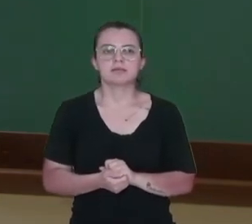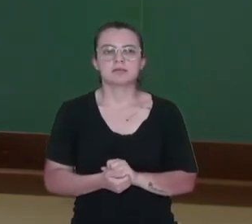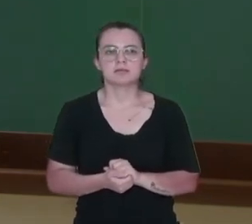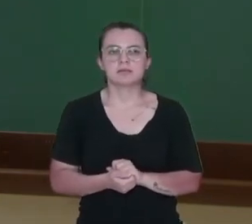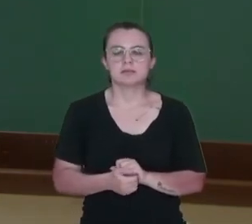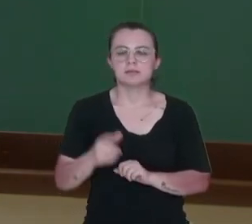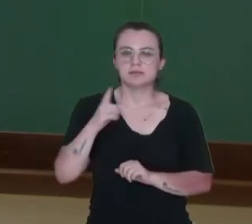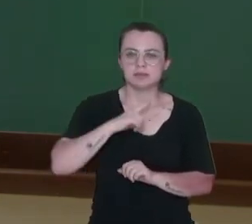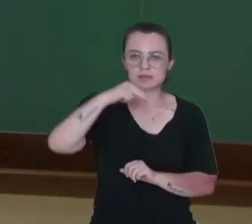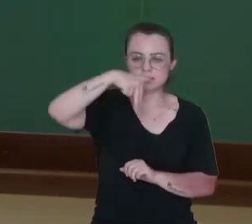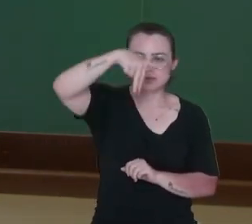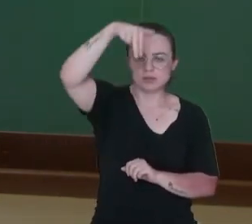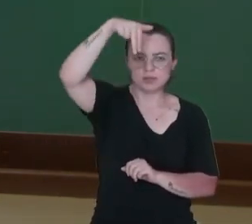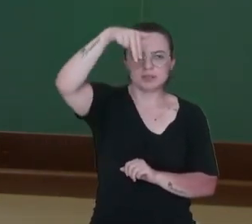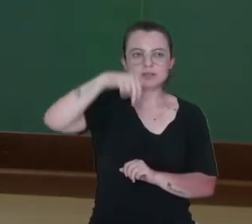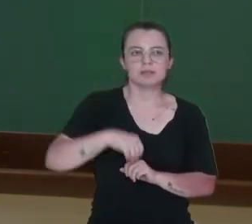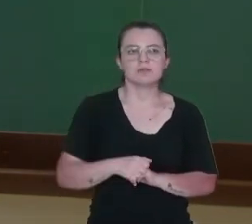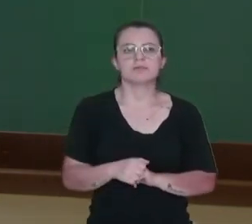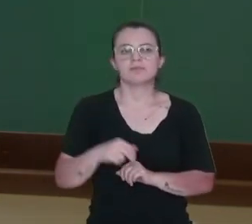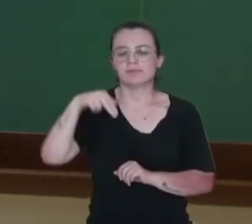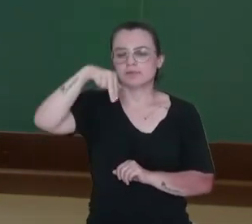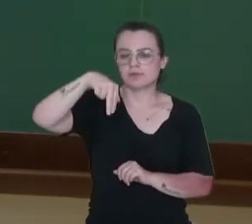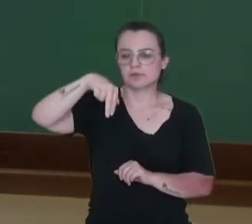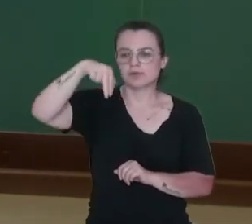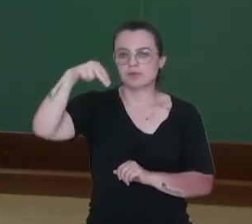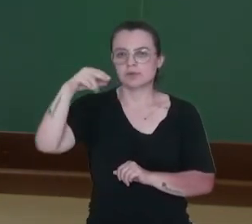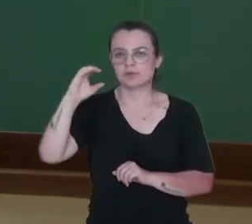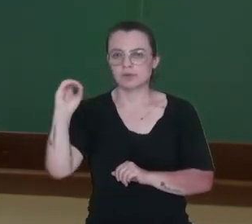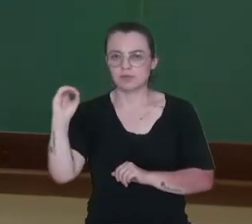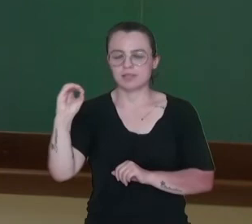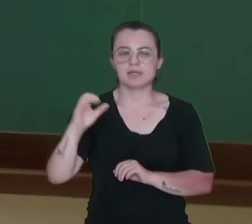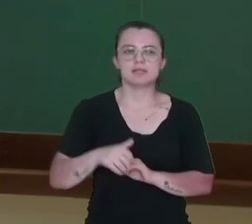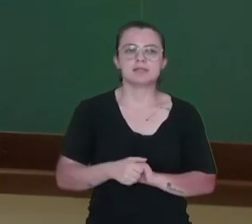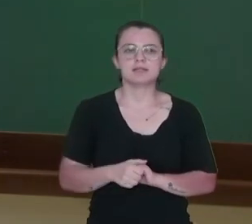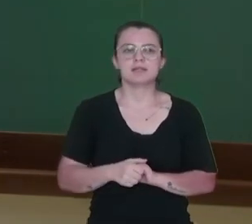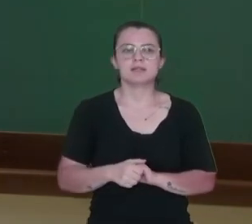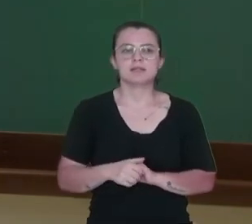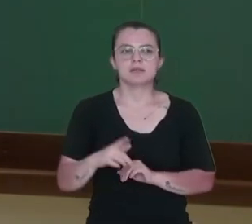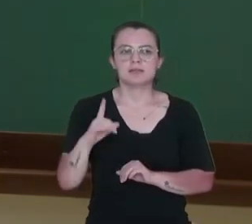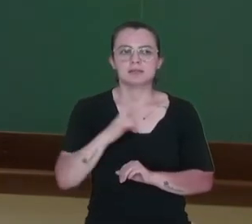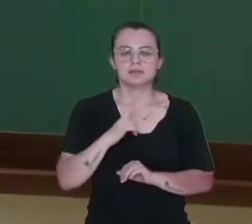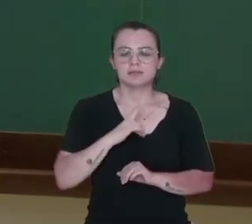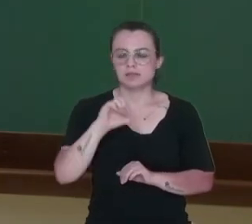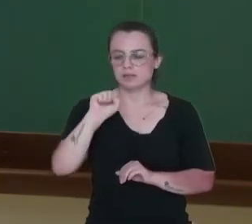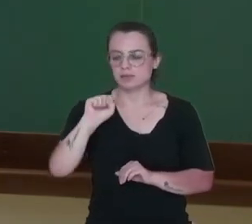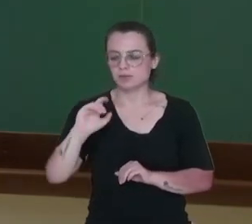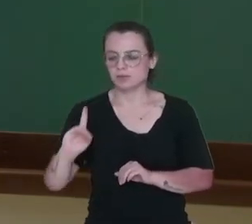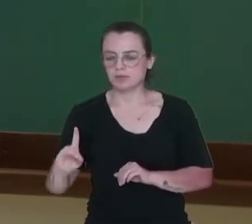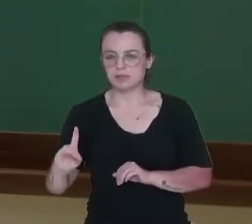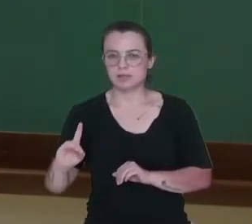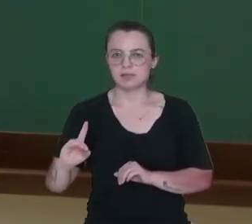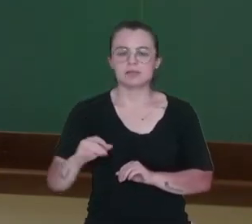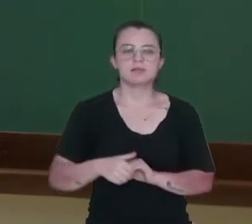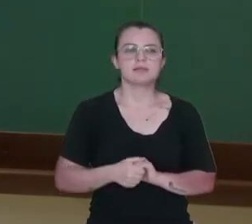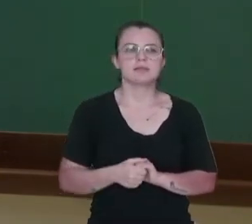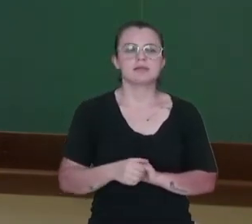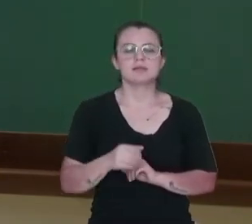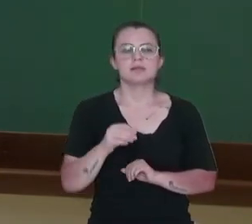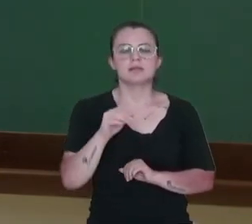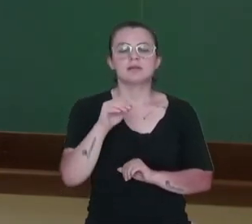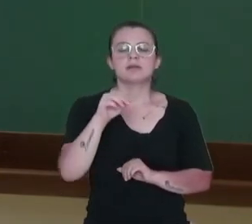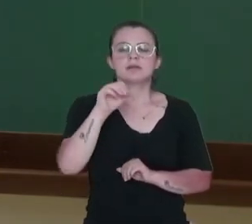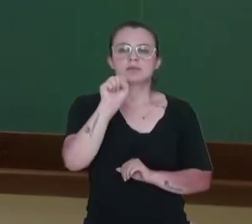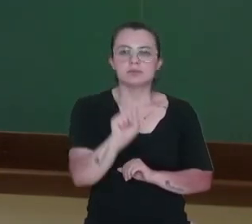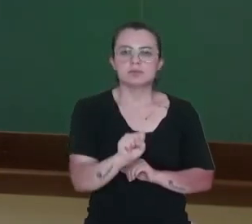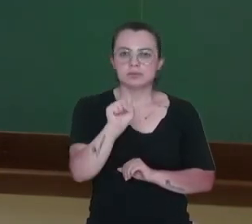região norte, a região nordeste, que está em laranja aqui no nosso mapa, a região sudeste, que está em amarelo, a